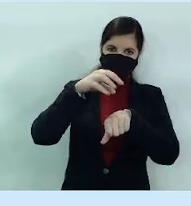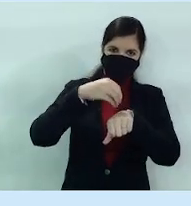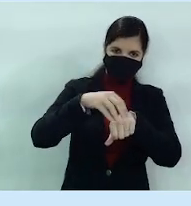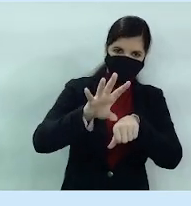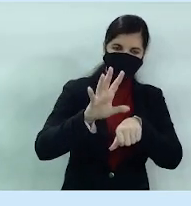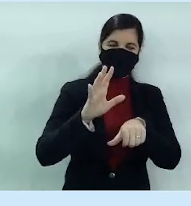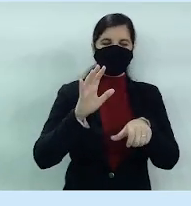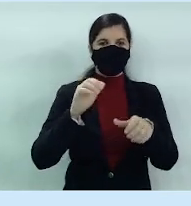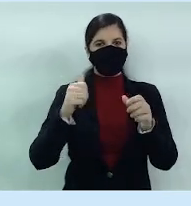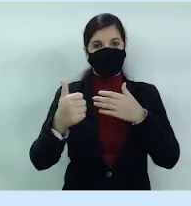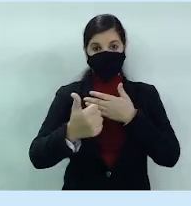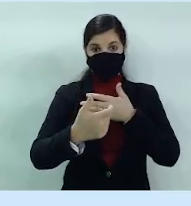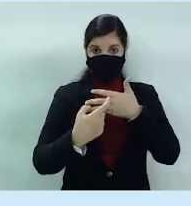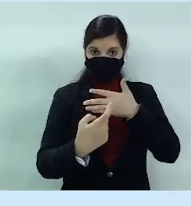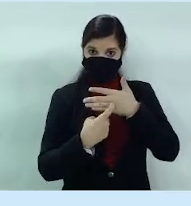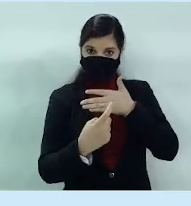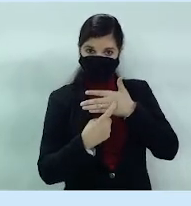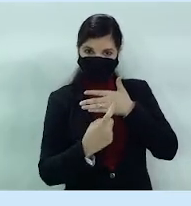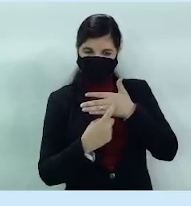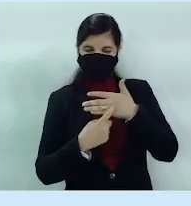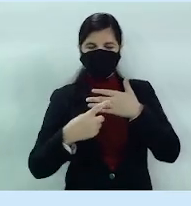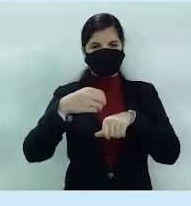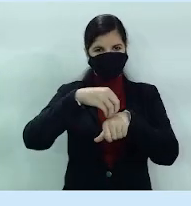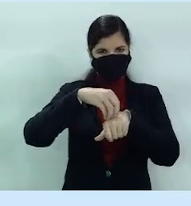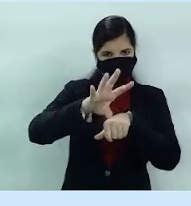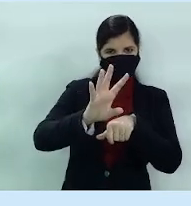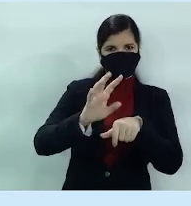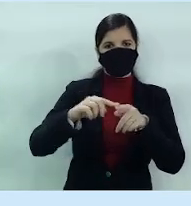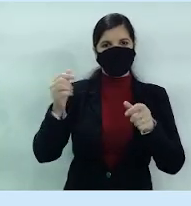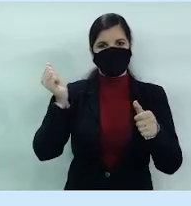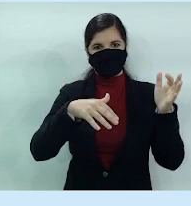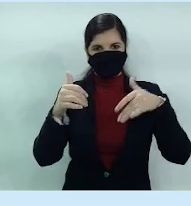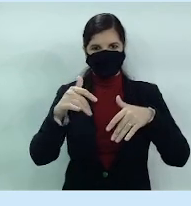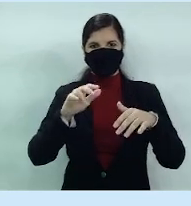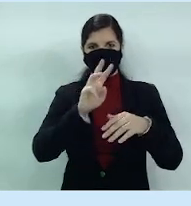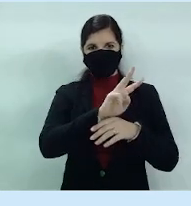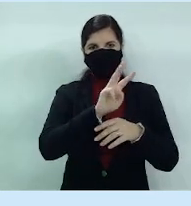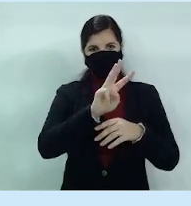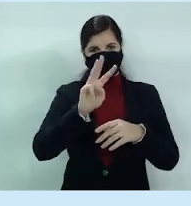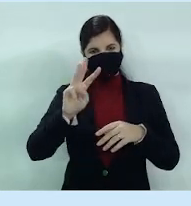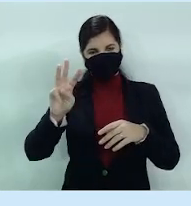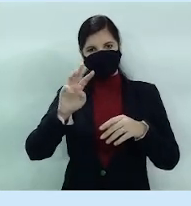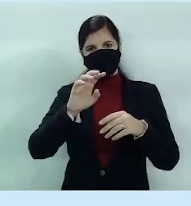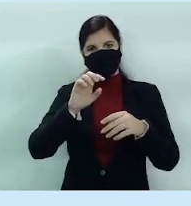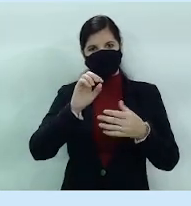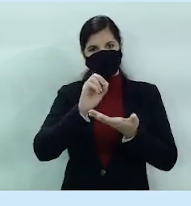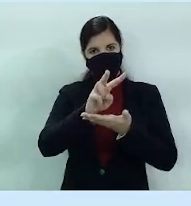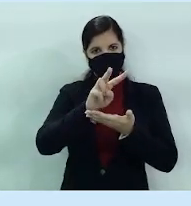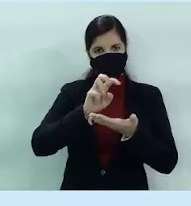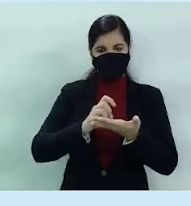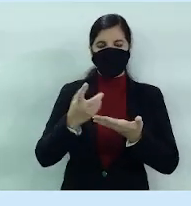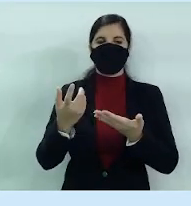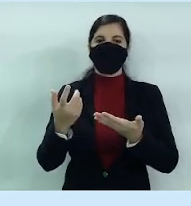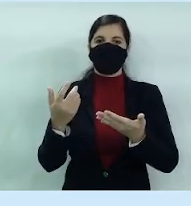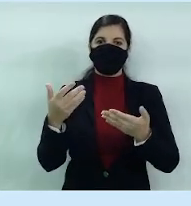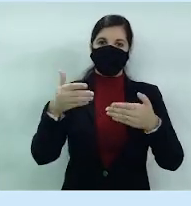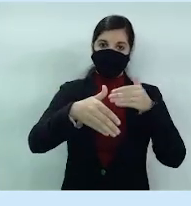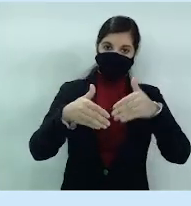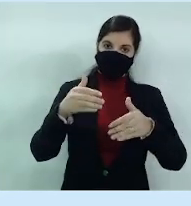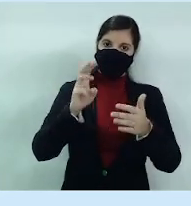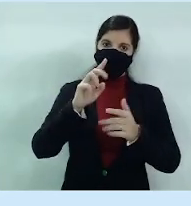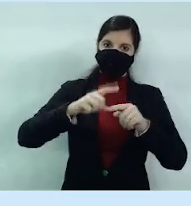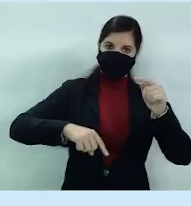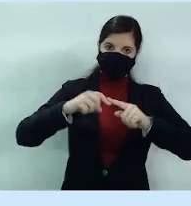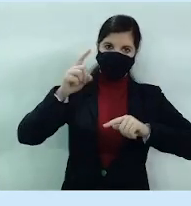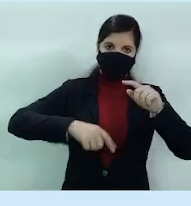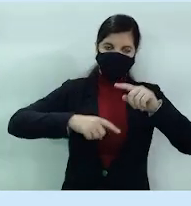gente. Curtam, compartilhem. Depois acessem também o site do EducaPE para você ter acesso aos